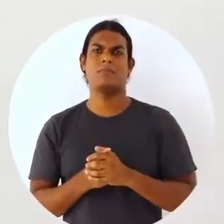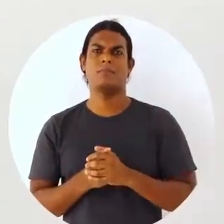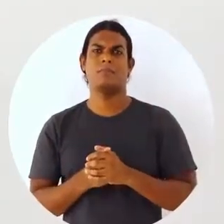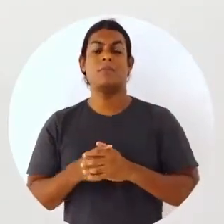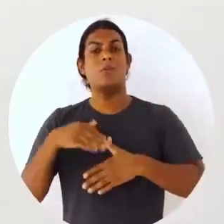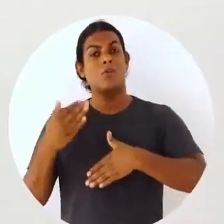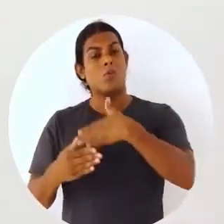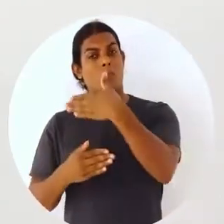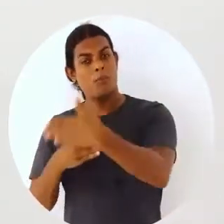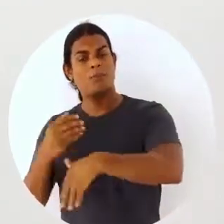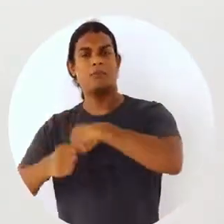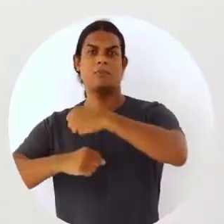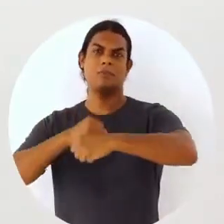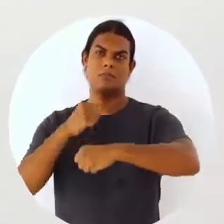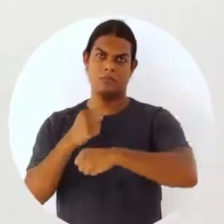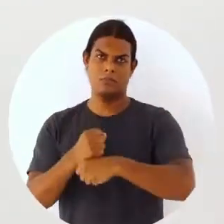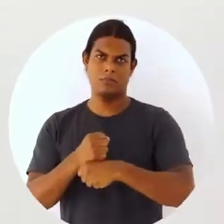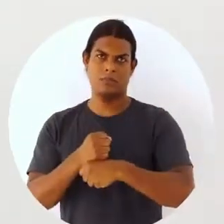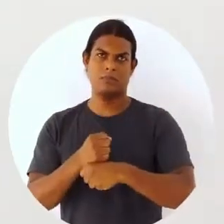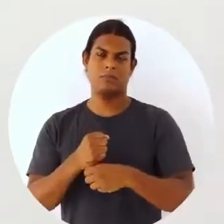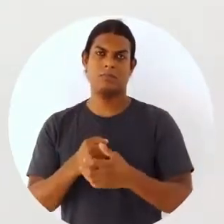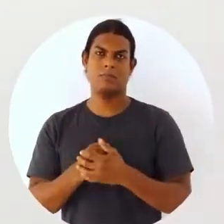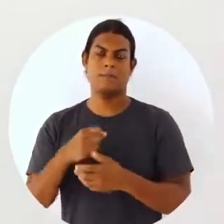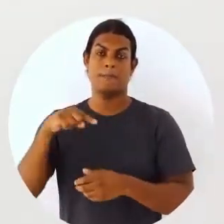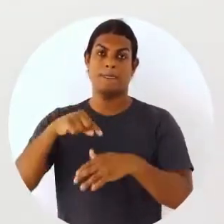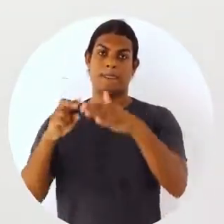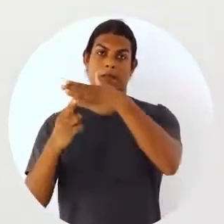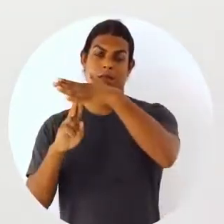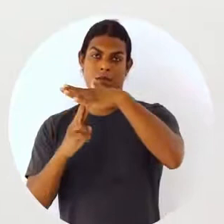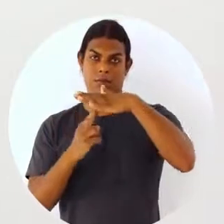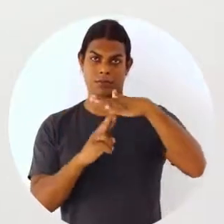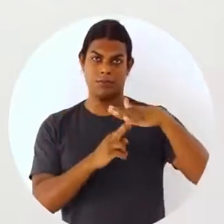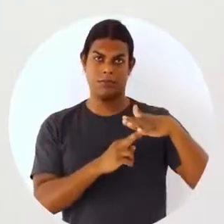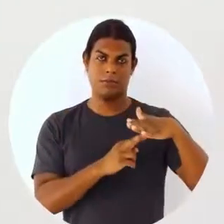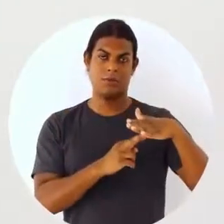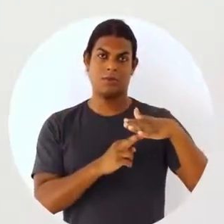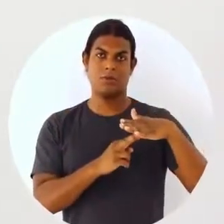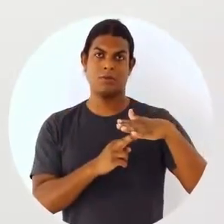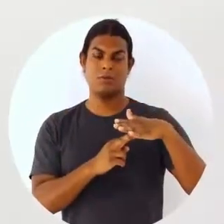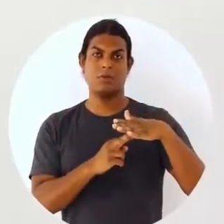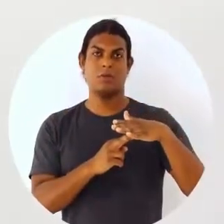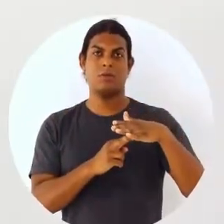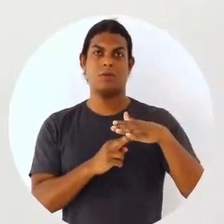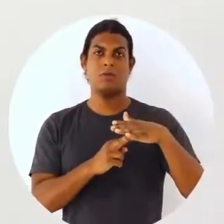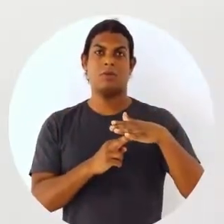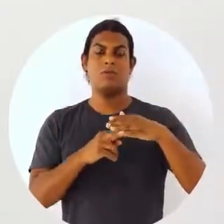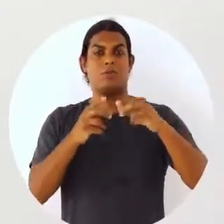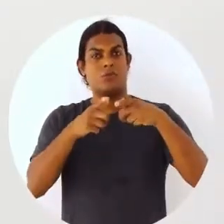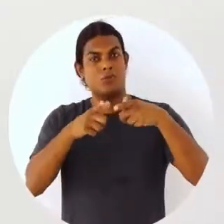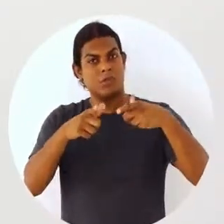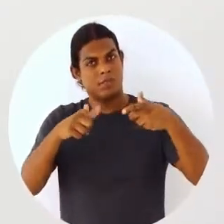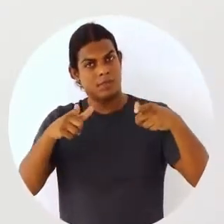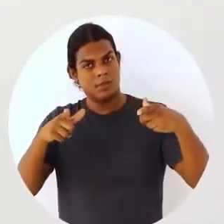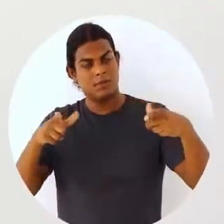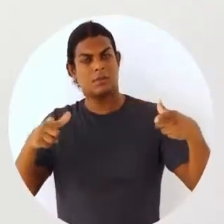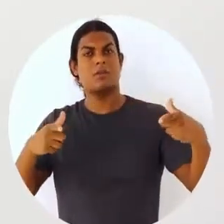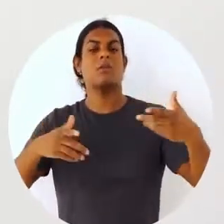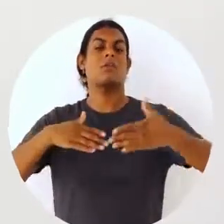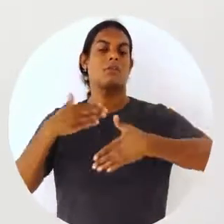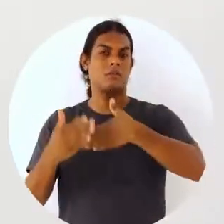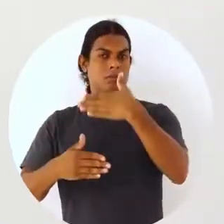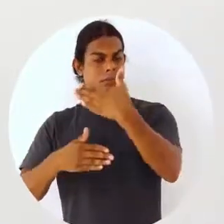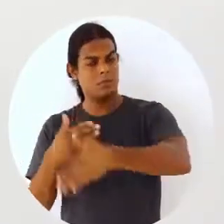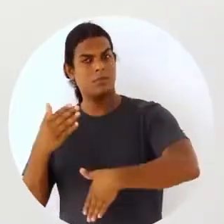longo do tempo, essas feiras elas foram conseguindo atingir cada vez mais e mais